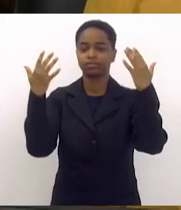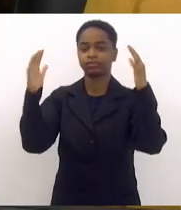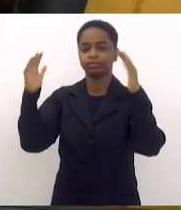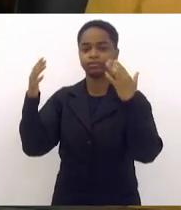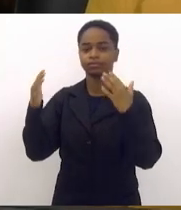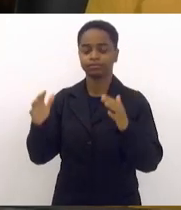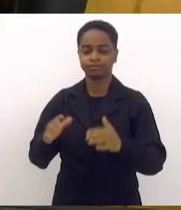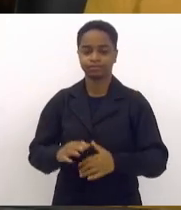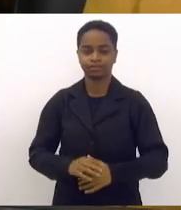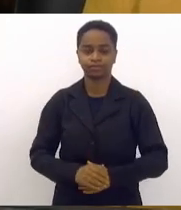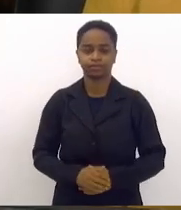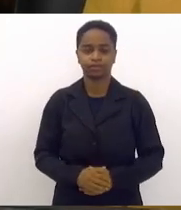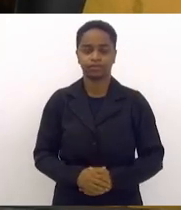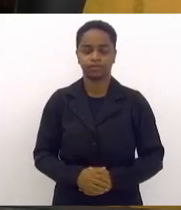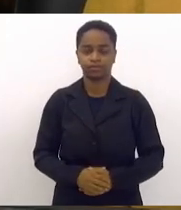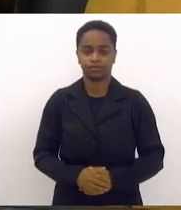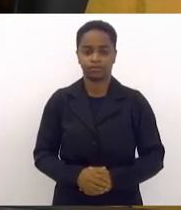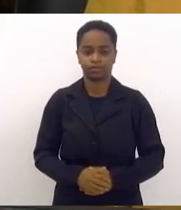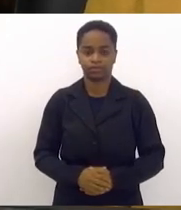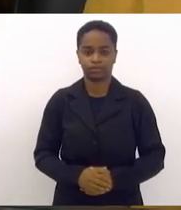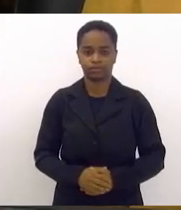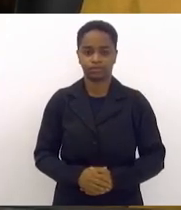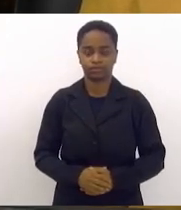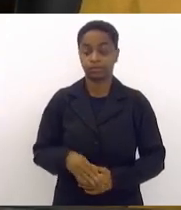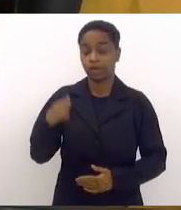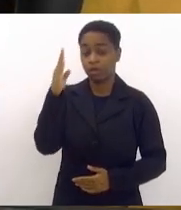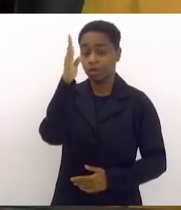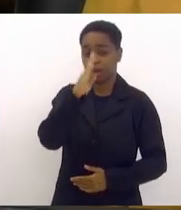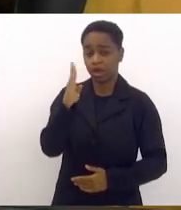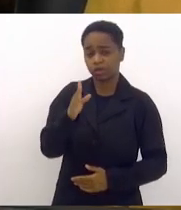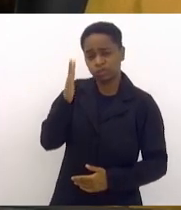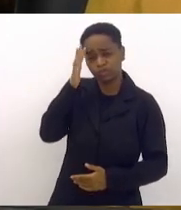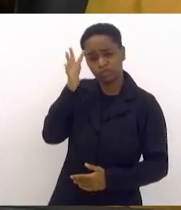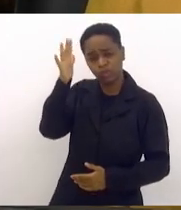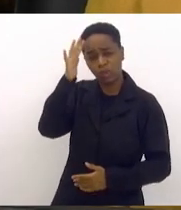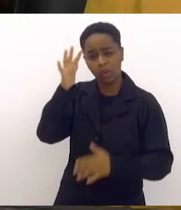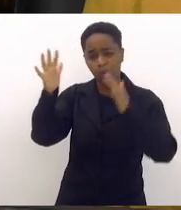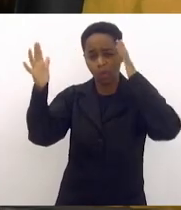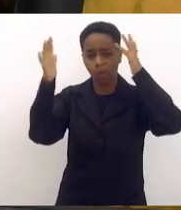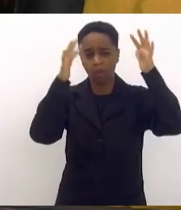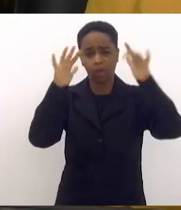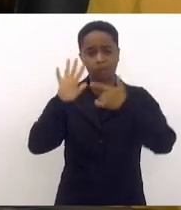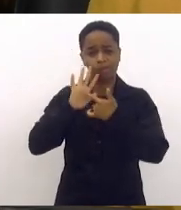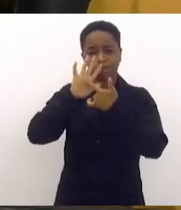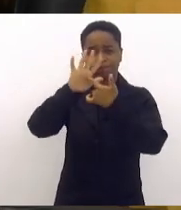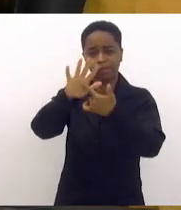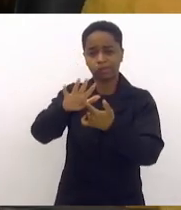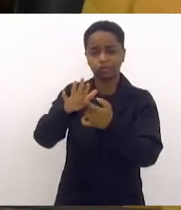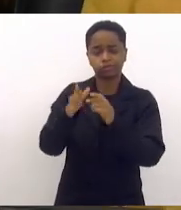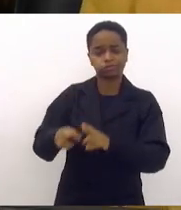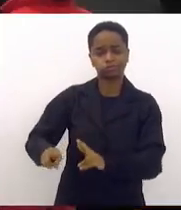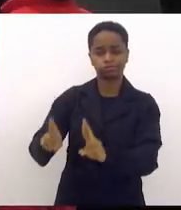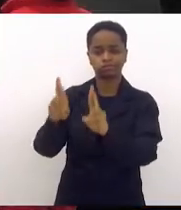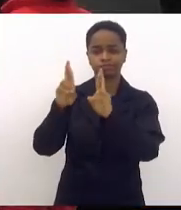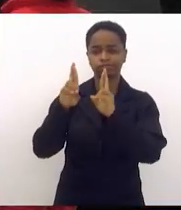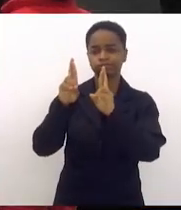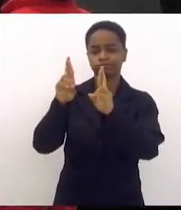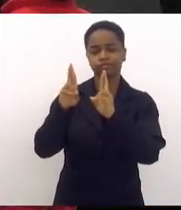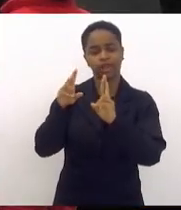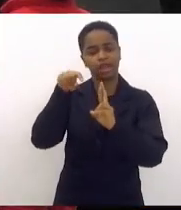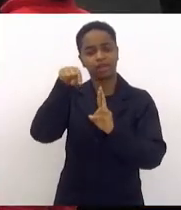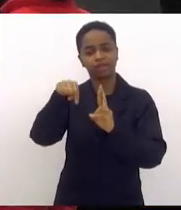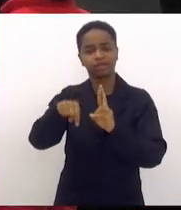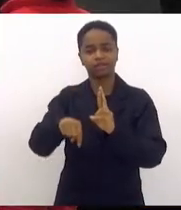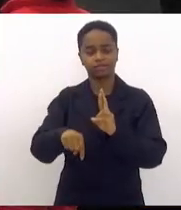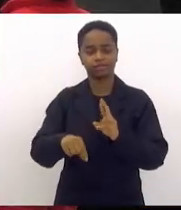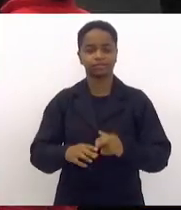PR sal sal Brasil com sonho denso raio vívido de amor e de esperança a